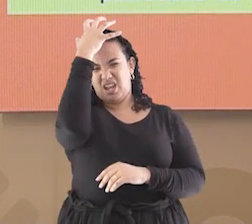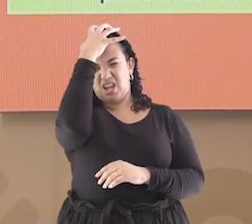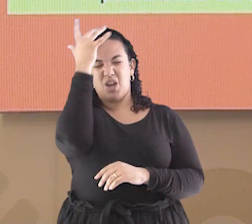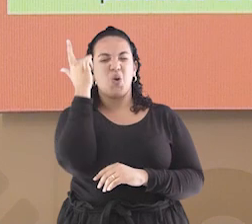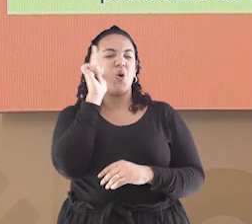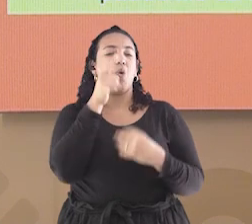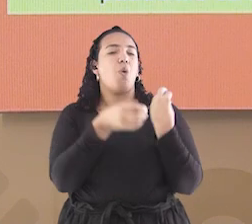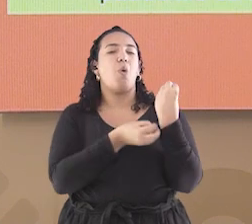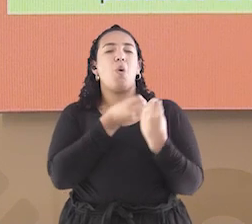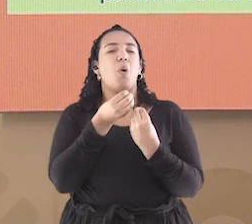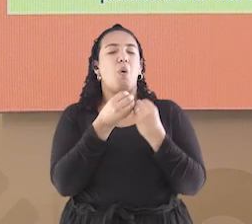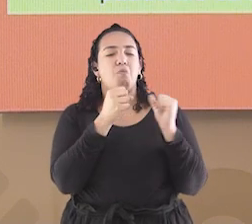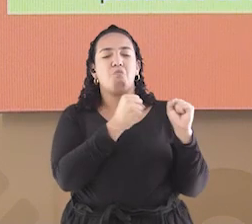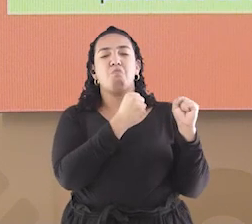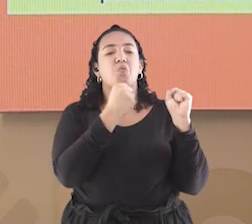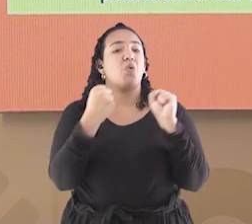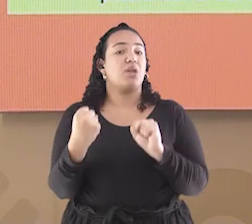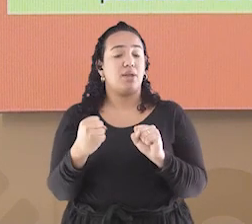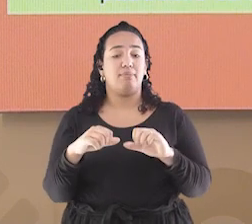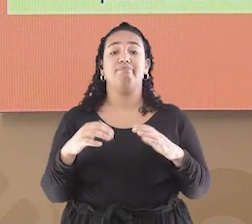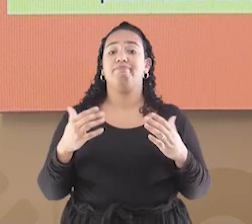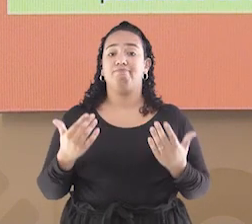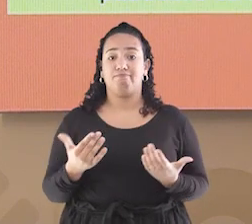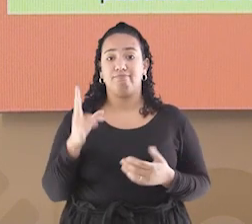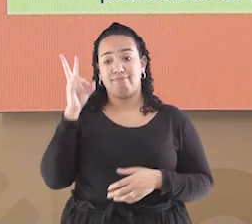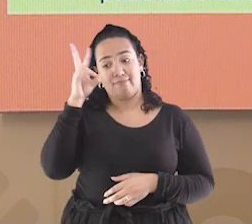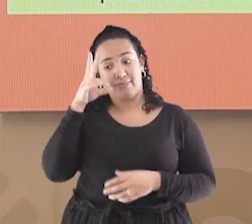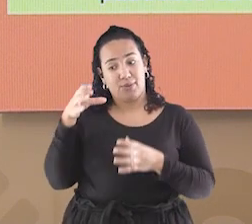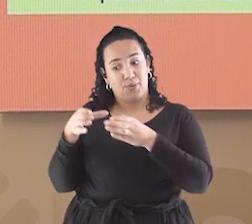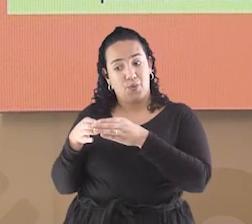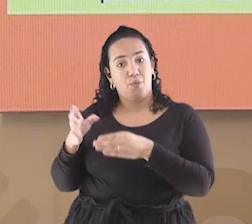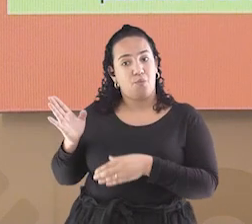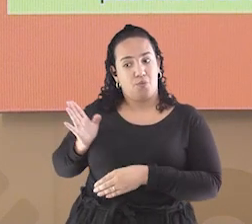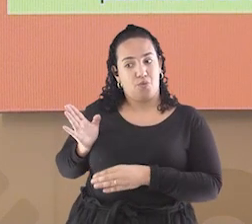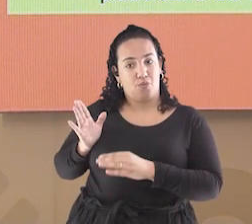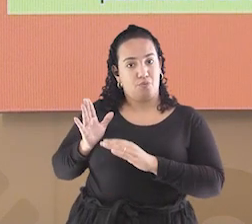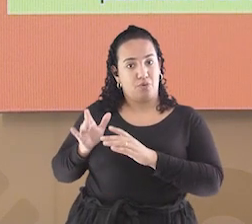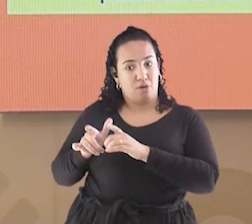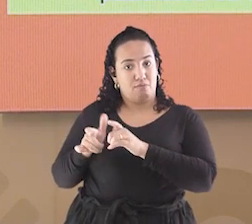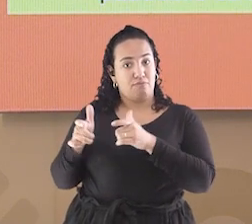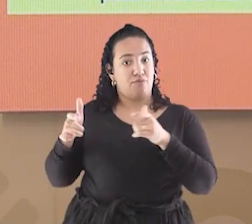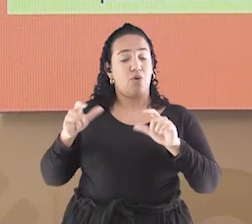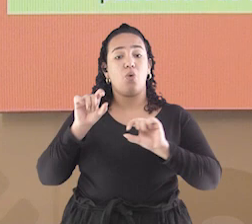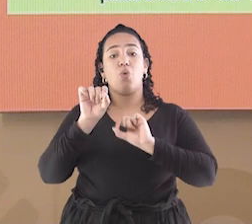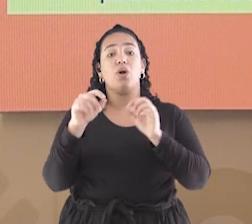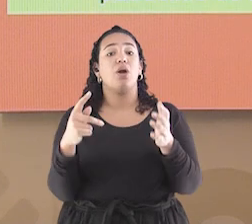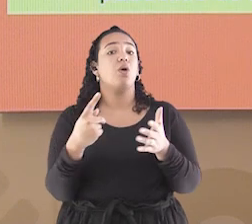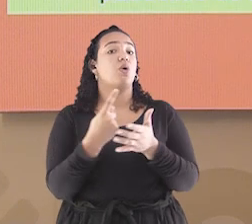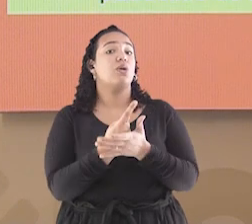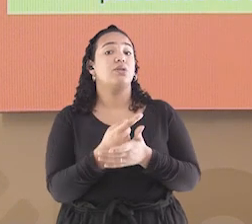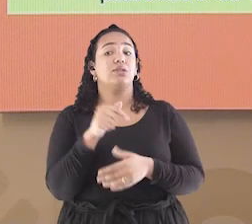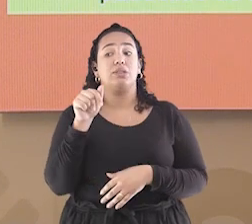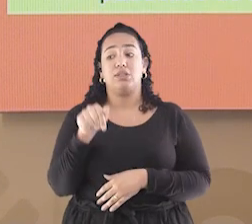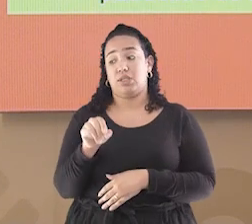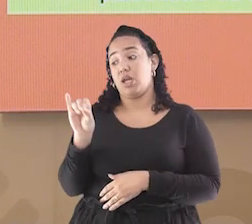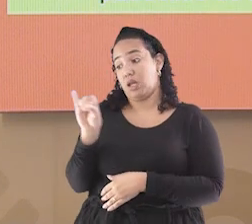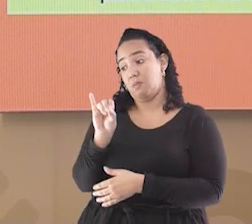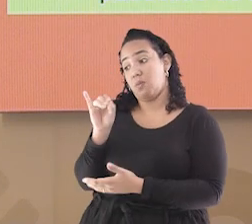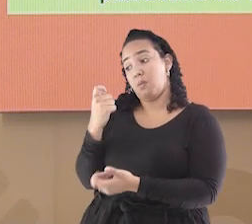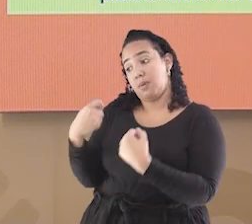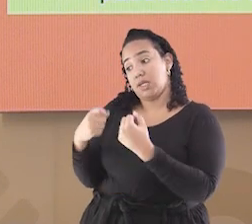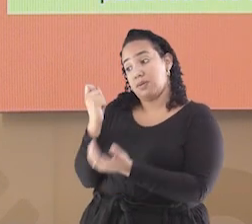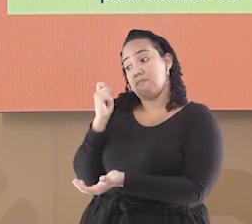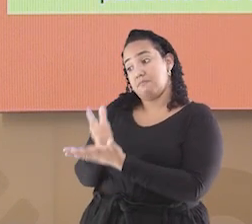que eu explico. Como a burguesia era uma classe em ascensão, o monarca passou a arrecadar dela os impostos